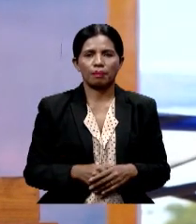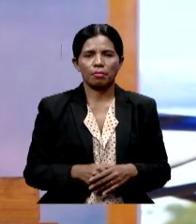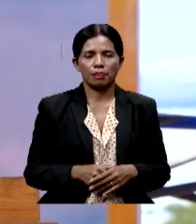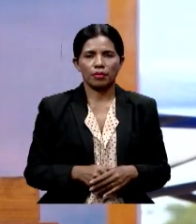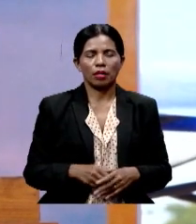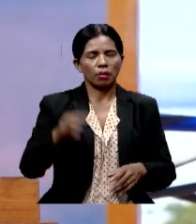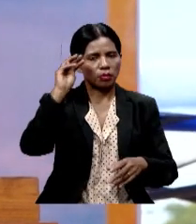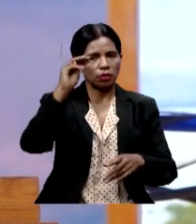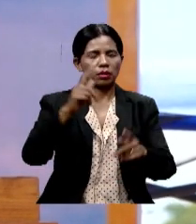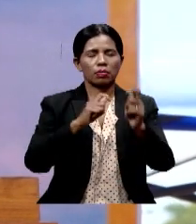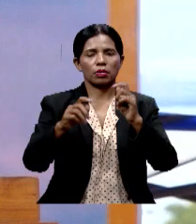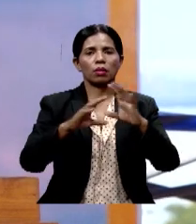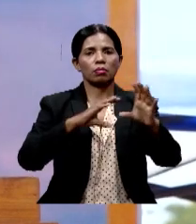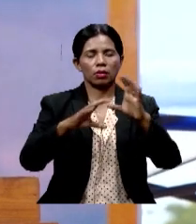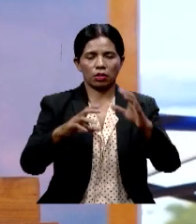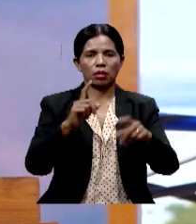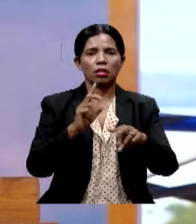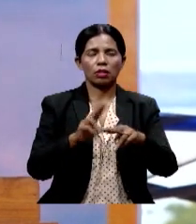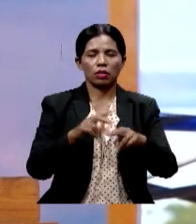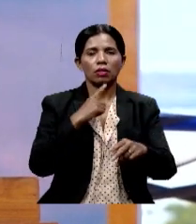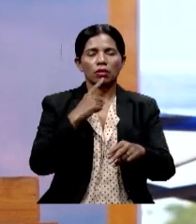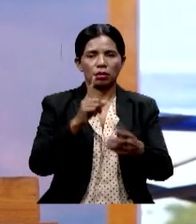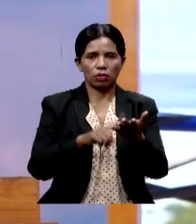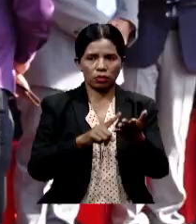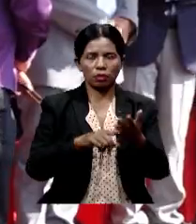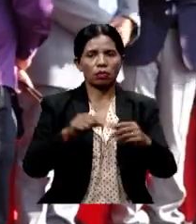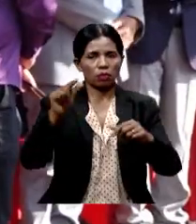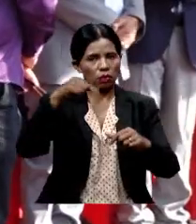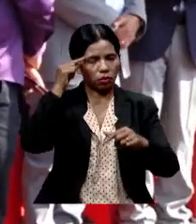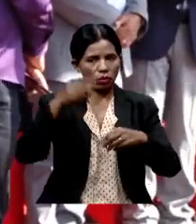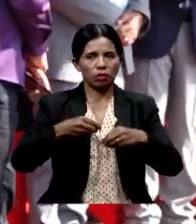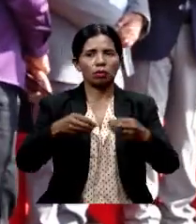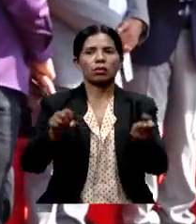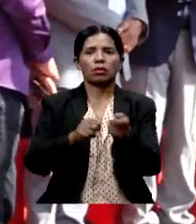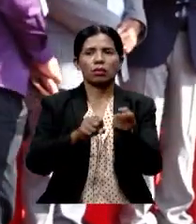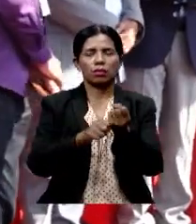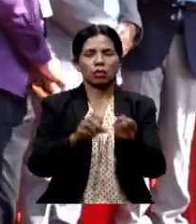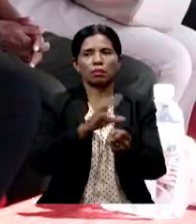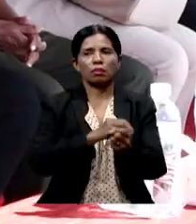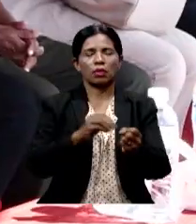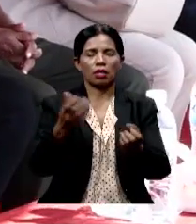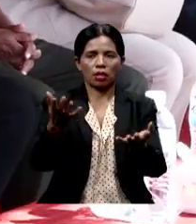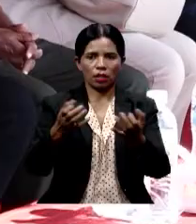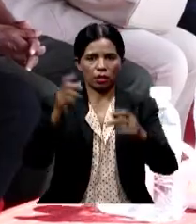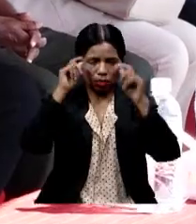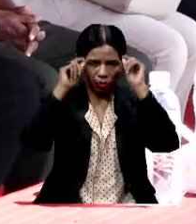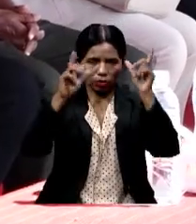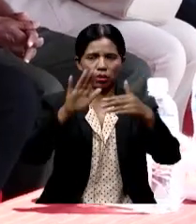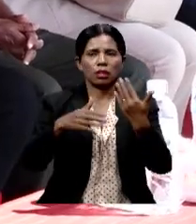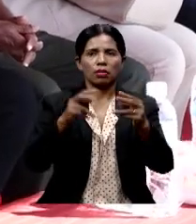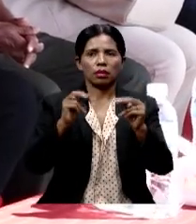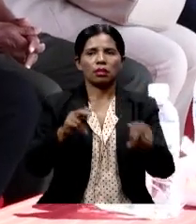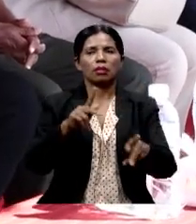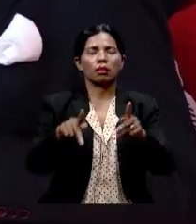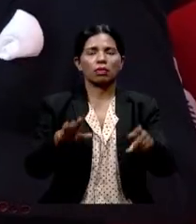Transporte e Comunicação e no discurso HTT, governo continua o apoio máximo para a iniciativa Timor-Leste, liu